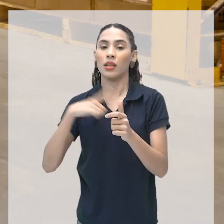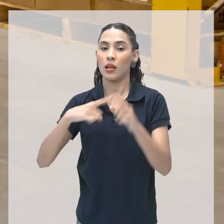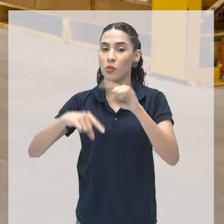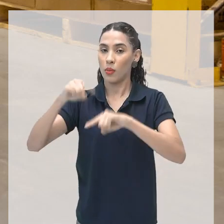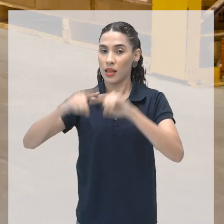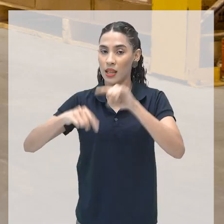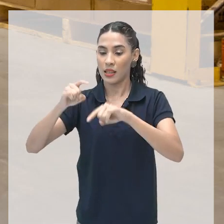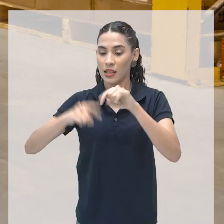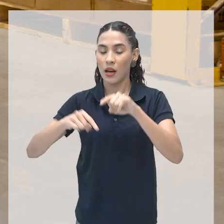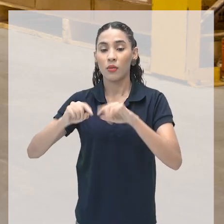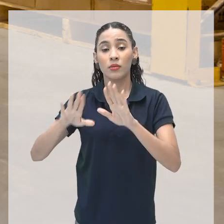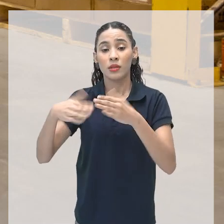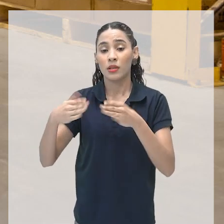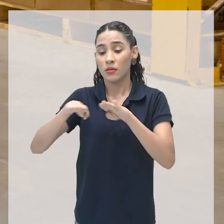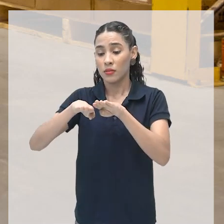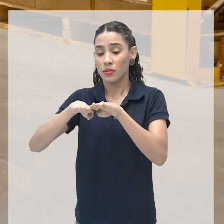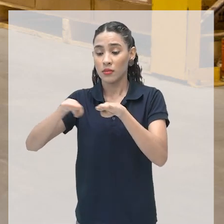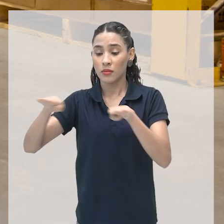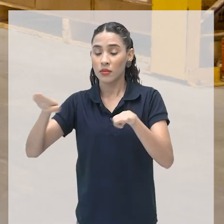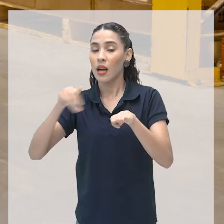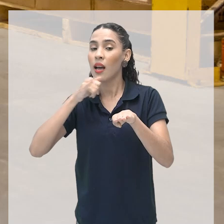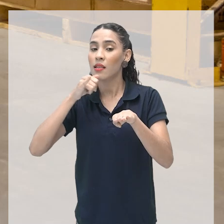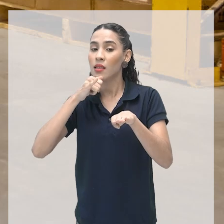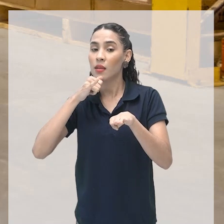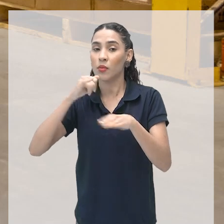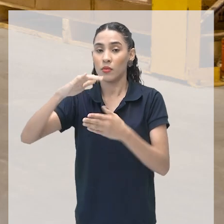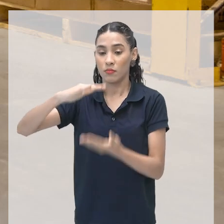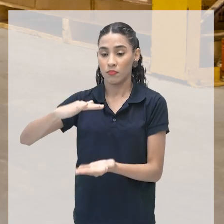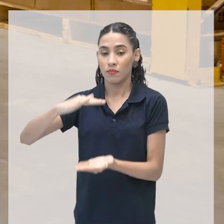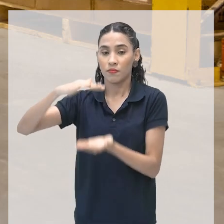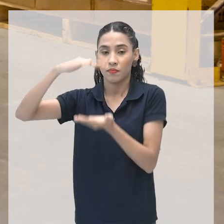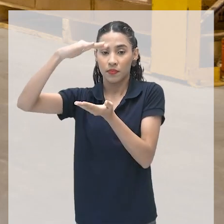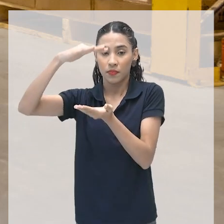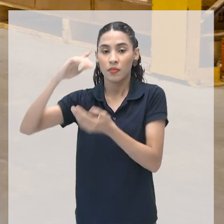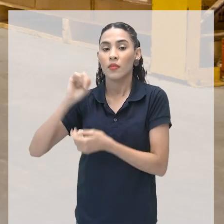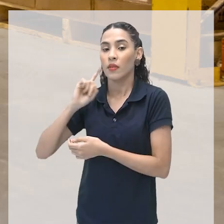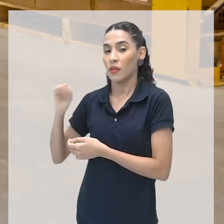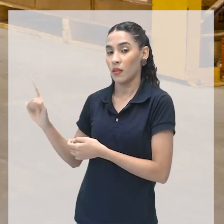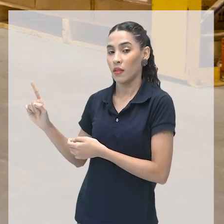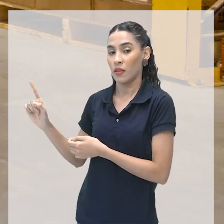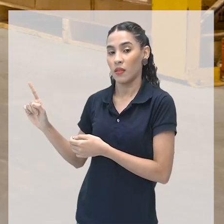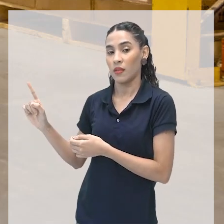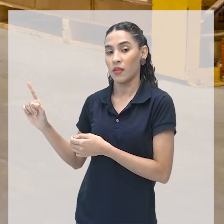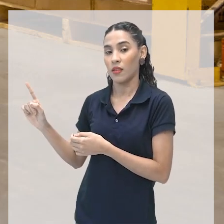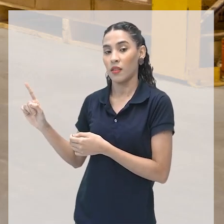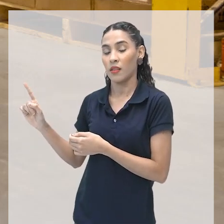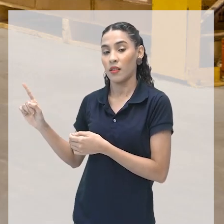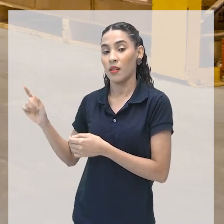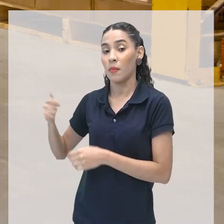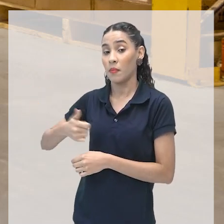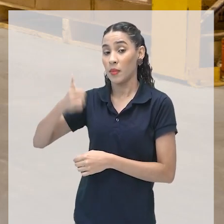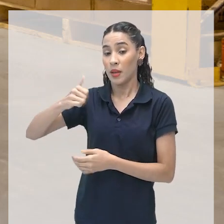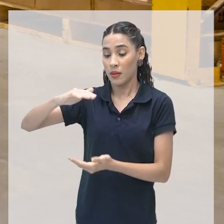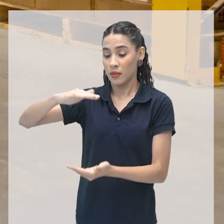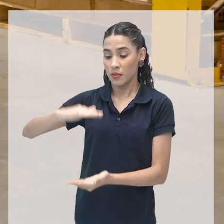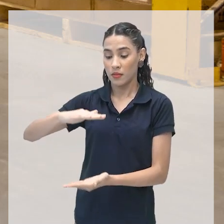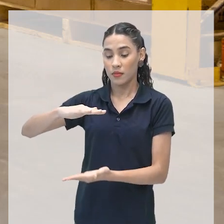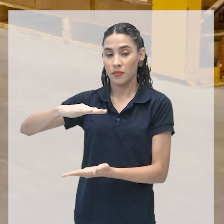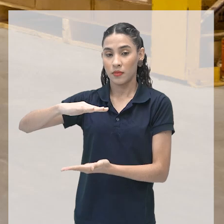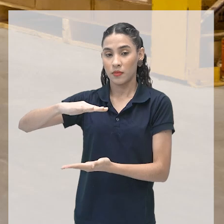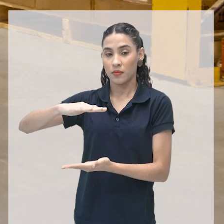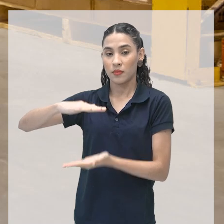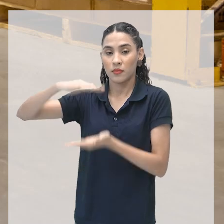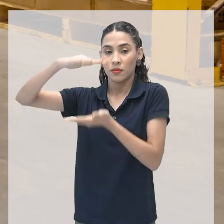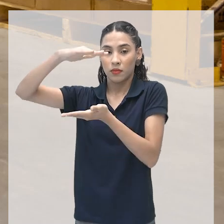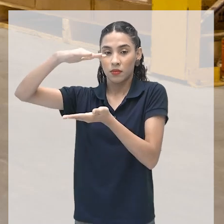determinado objeto. Nesse caso aqui, os objetos são as caixas. Então, vejam, nesse primeiro pallet, nós temos